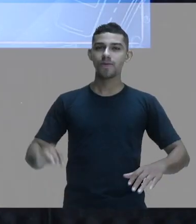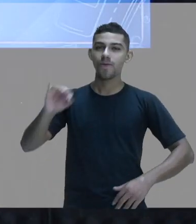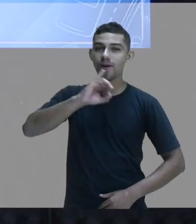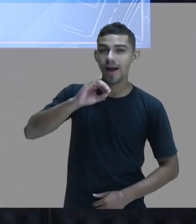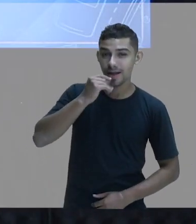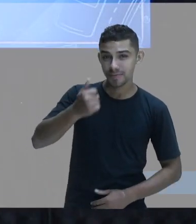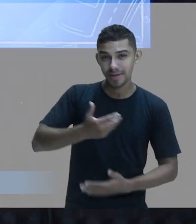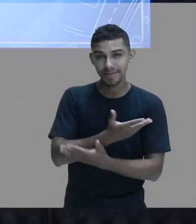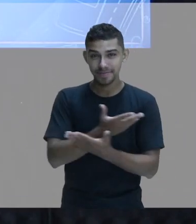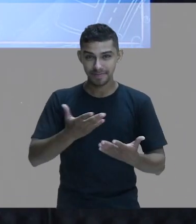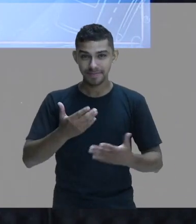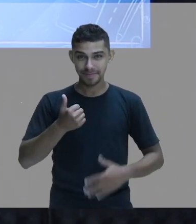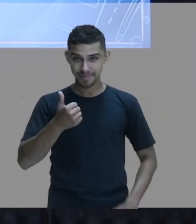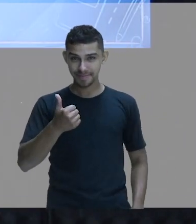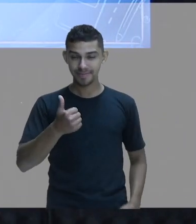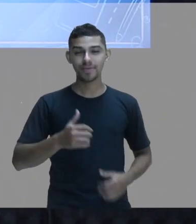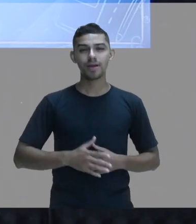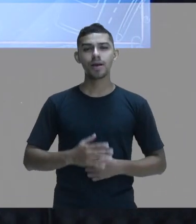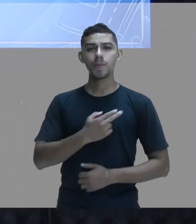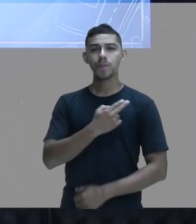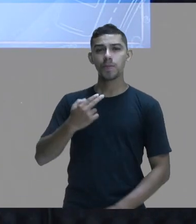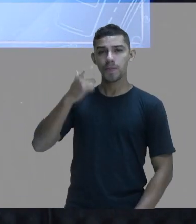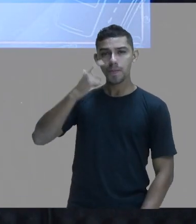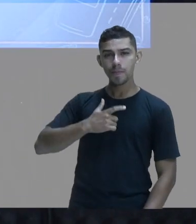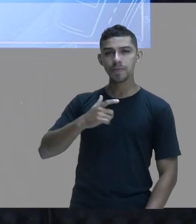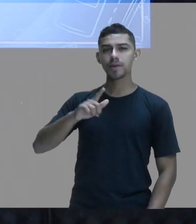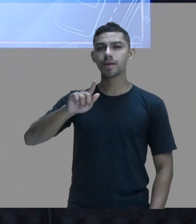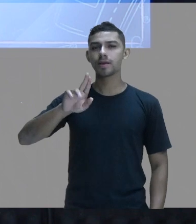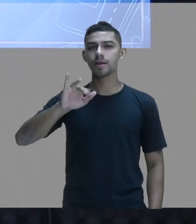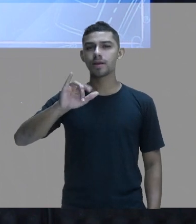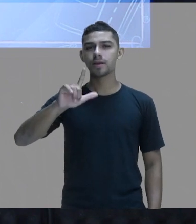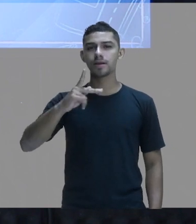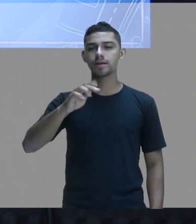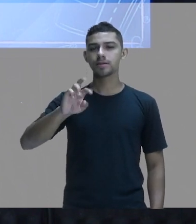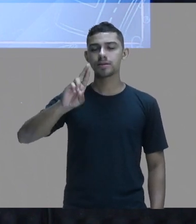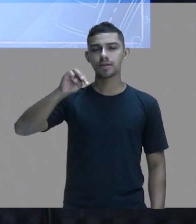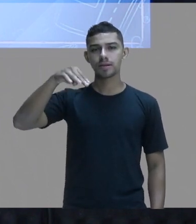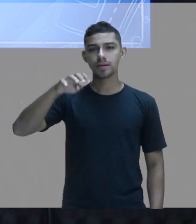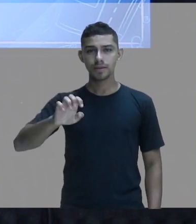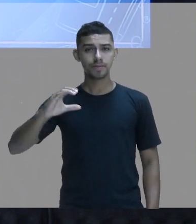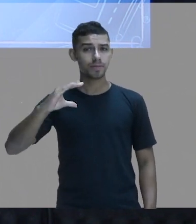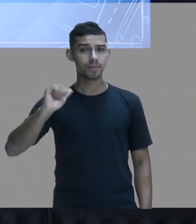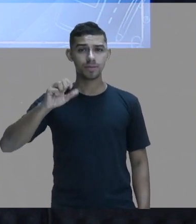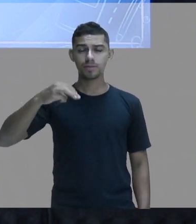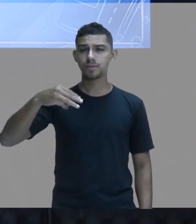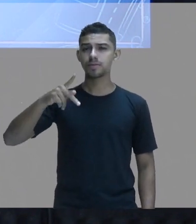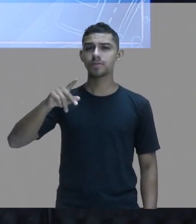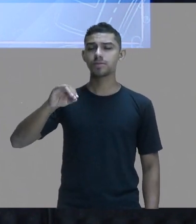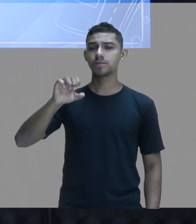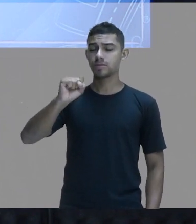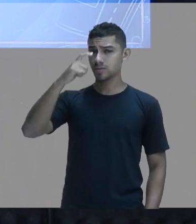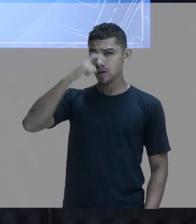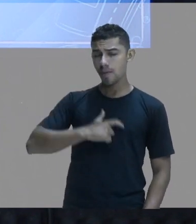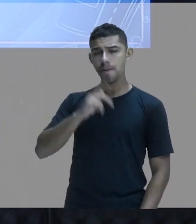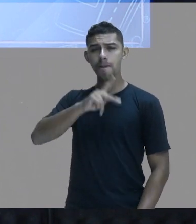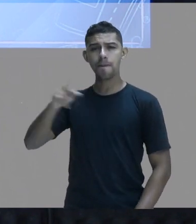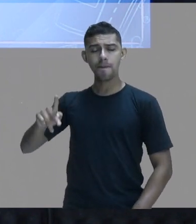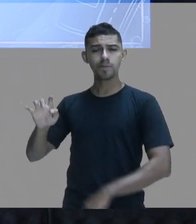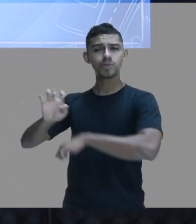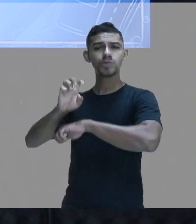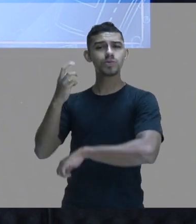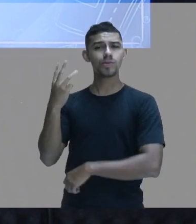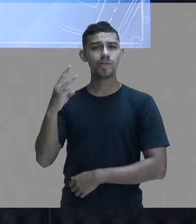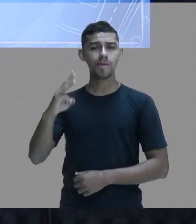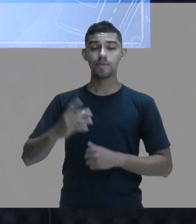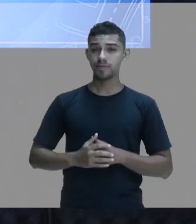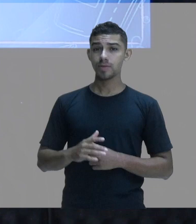Fala galerinha, tudo bem com vocês? Sou Guilherme Campos, professor de Educação Física da Rede Estadual do Maranhão. E no nosso projeto Fique em Casa Aprendendo,